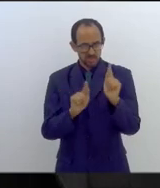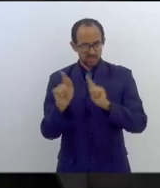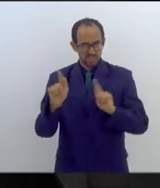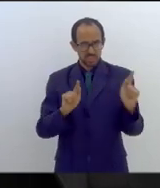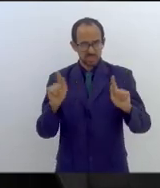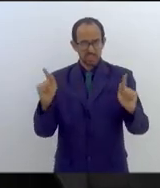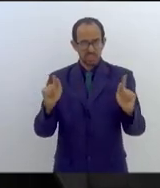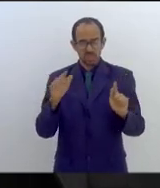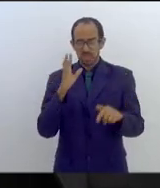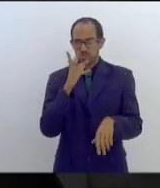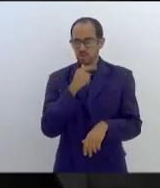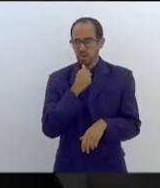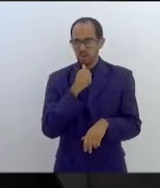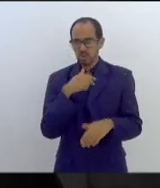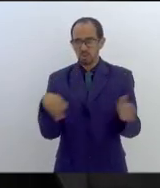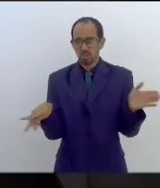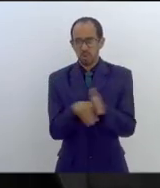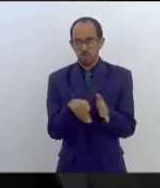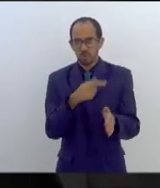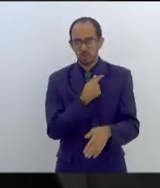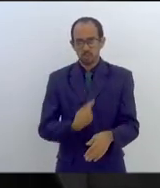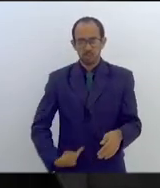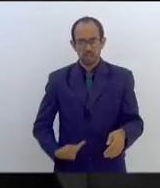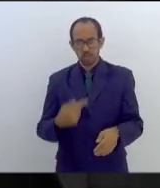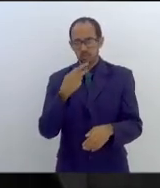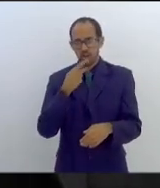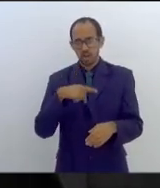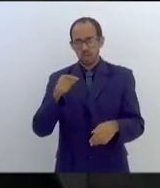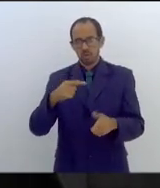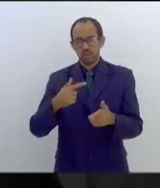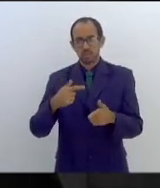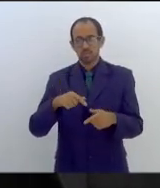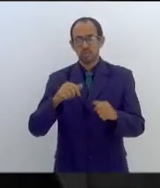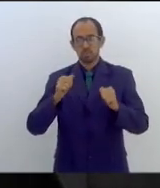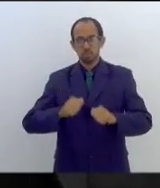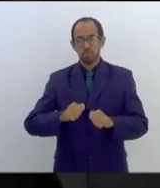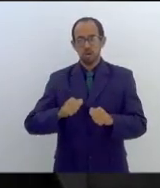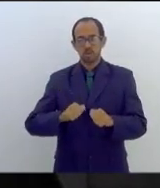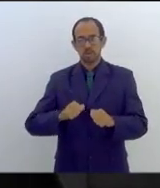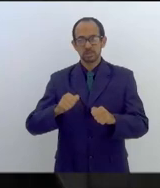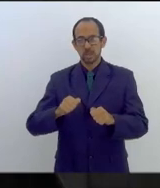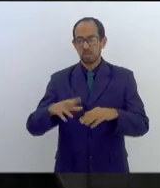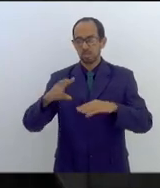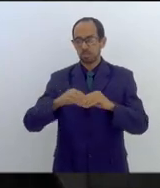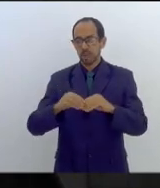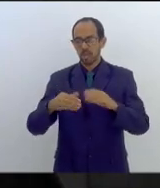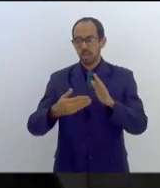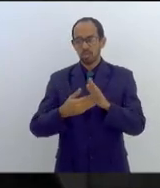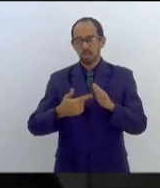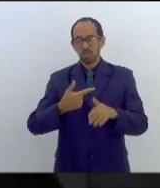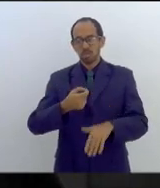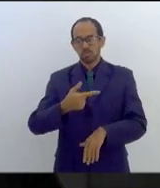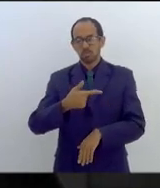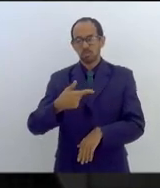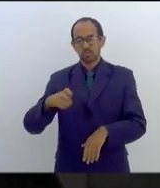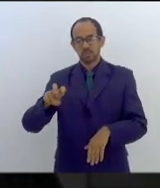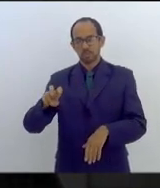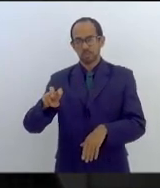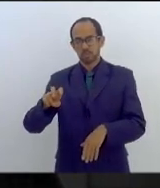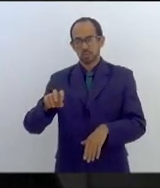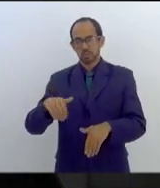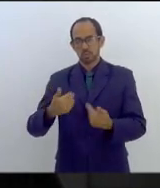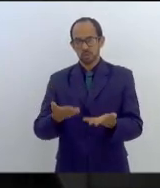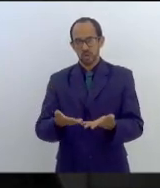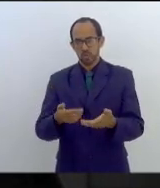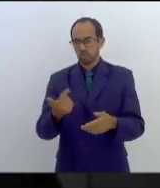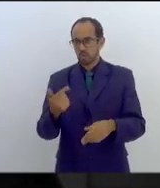próprio governador já disse que essa situação desse acordo pode vir a ser prorrogada para 2025, ou seja, não tem solução estruturante